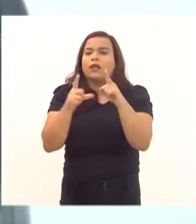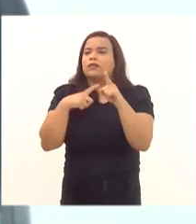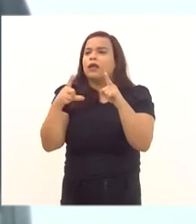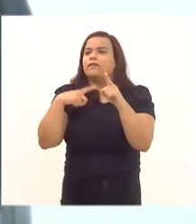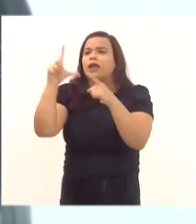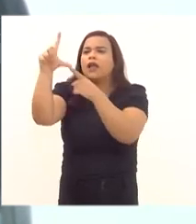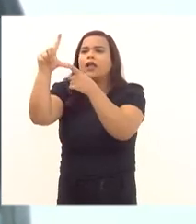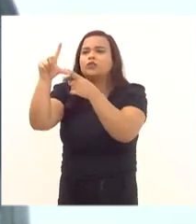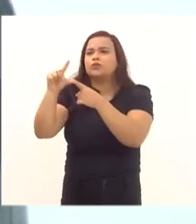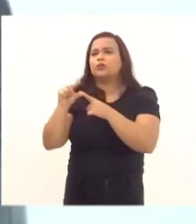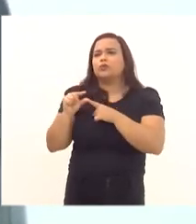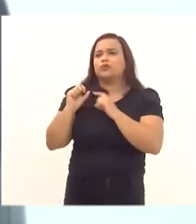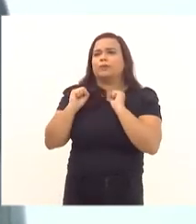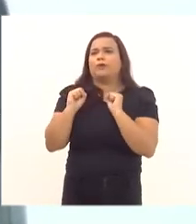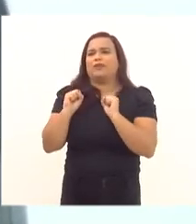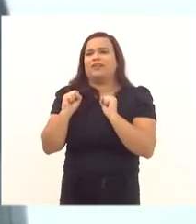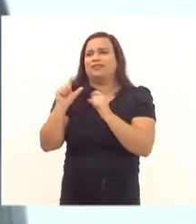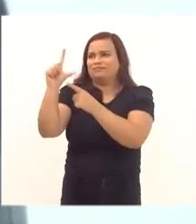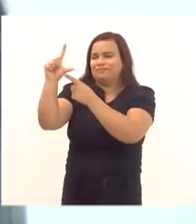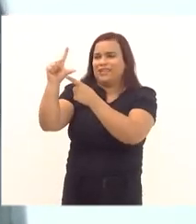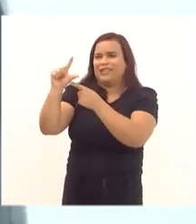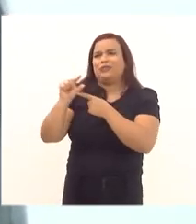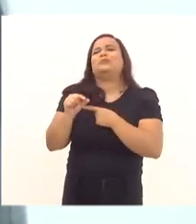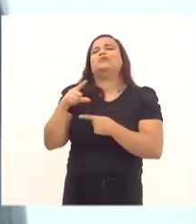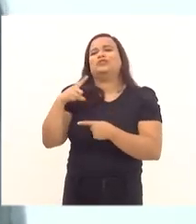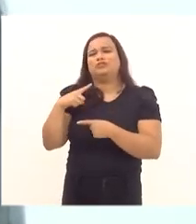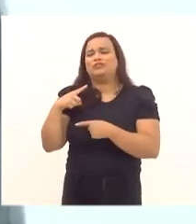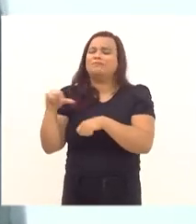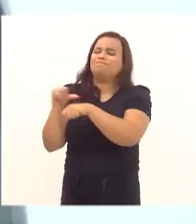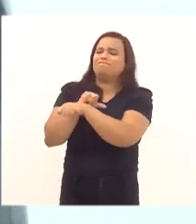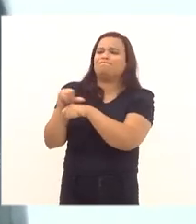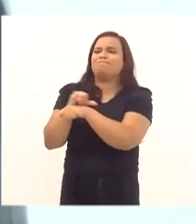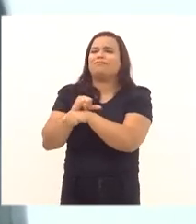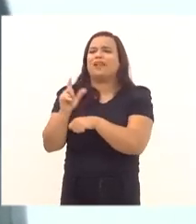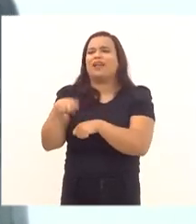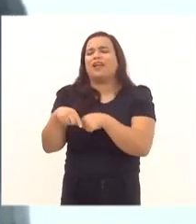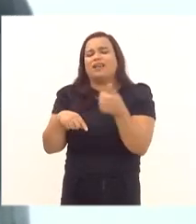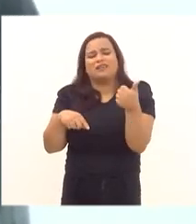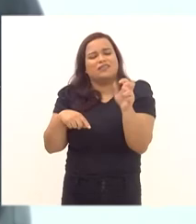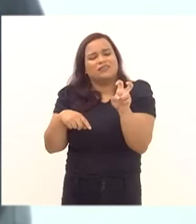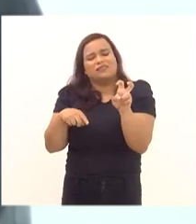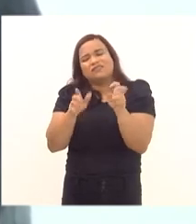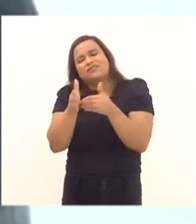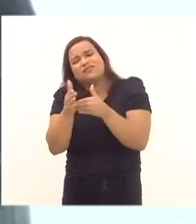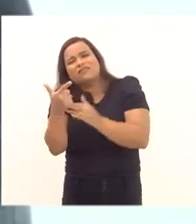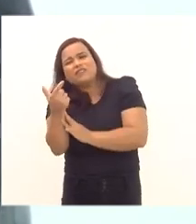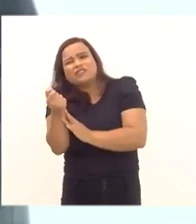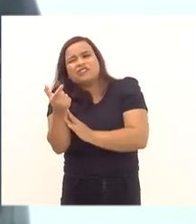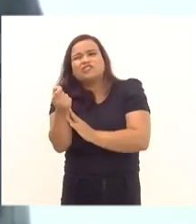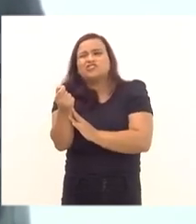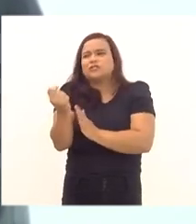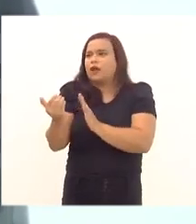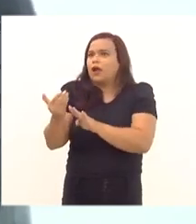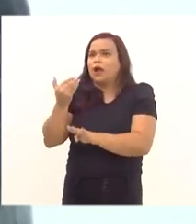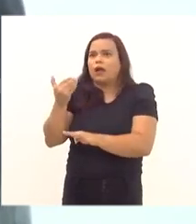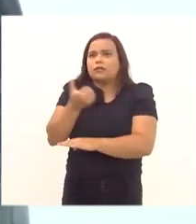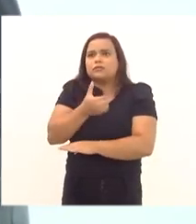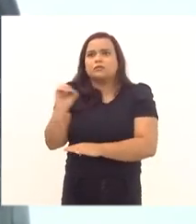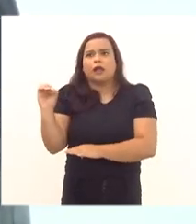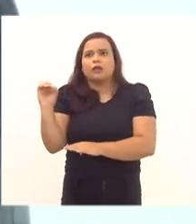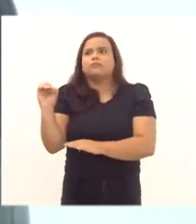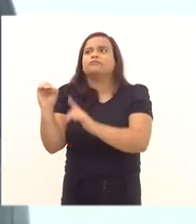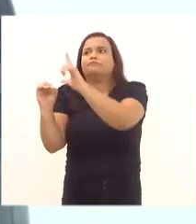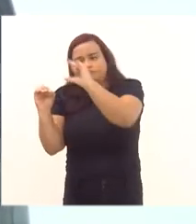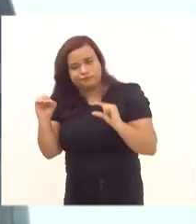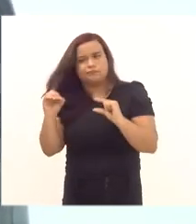pensa que está a potente está aproximadamente de 15 a 20 kg lote a empresa do mesmo jeito que